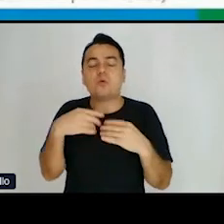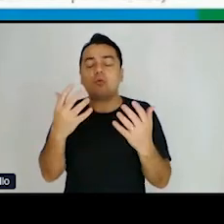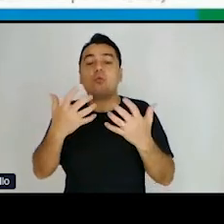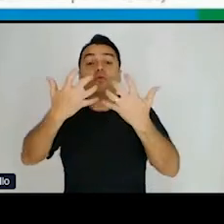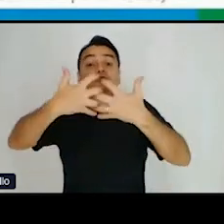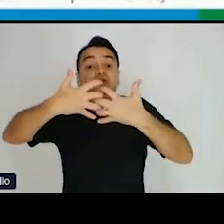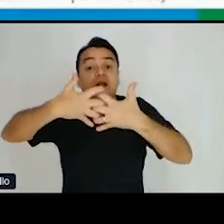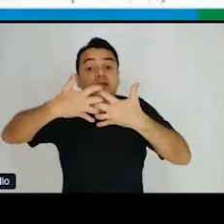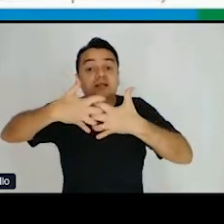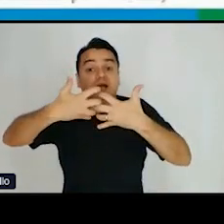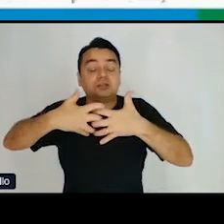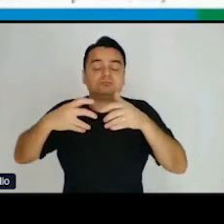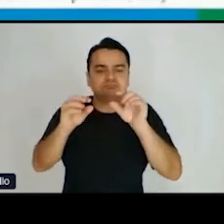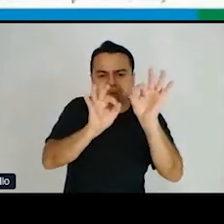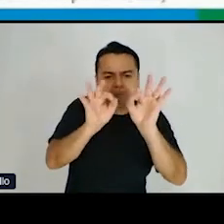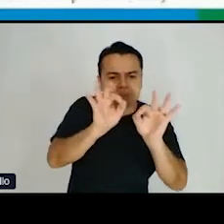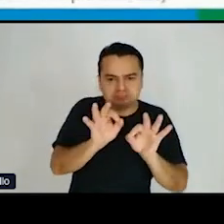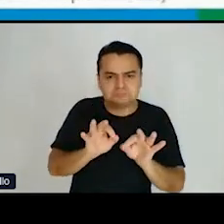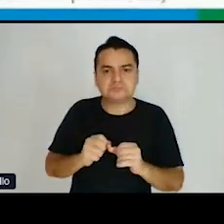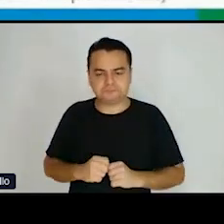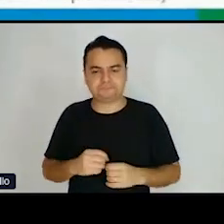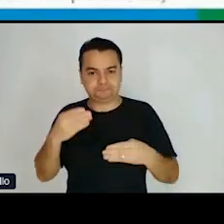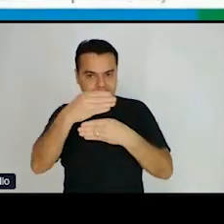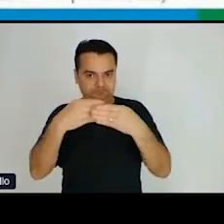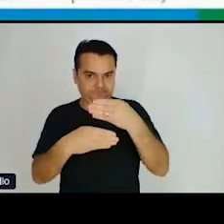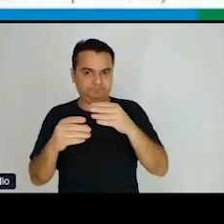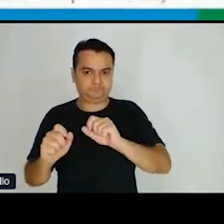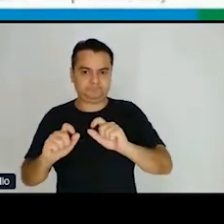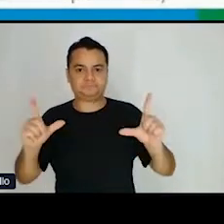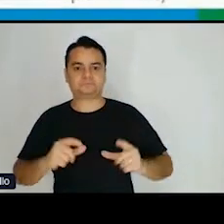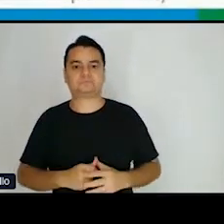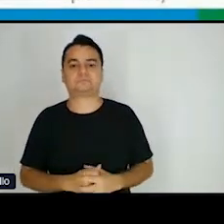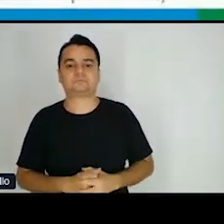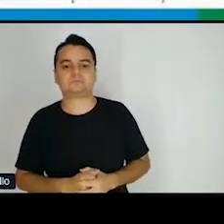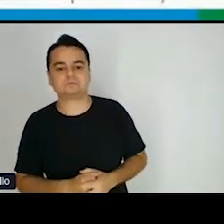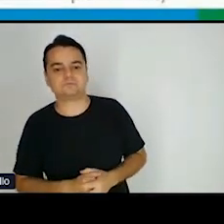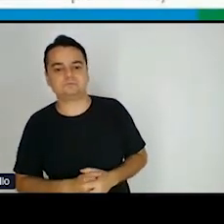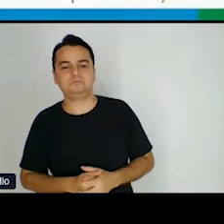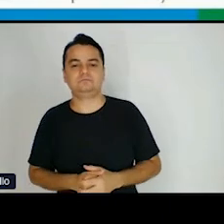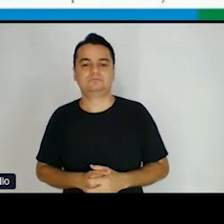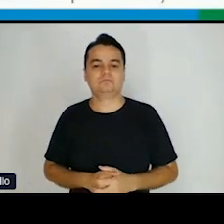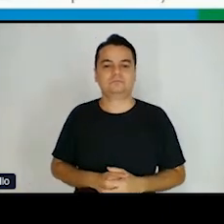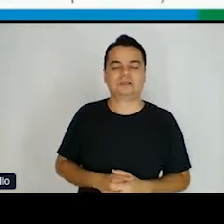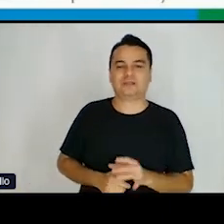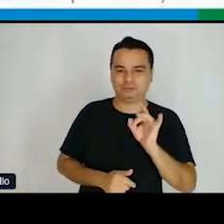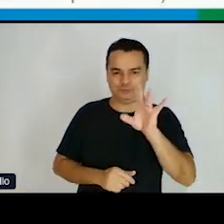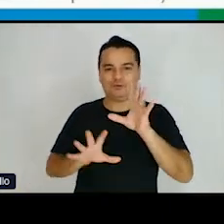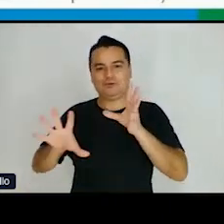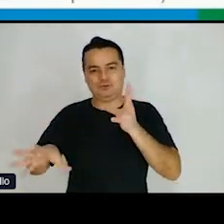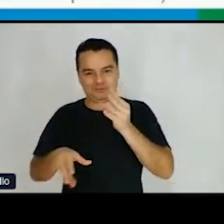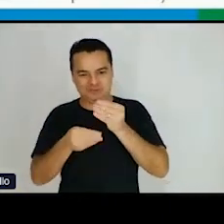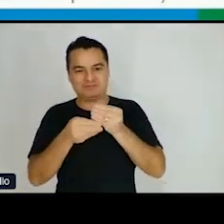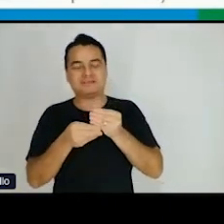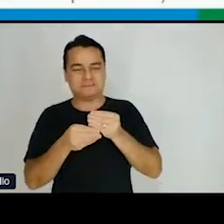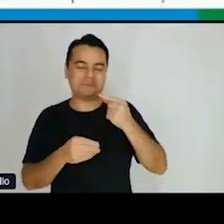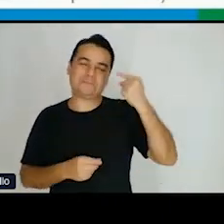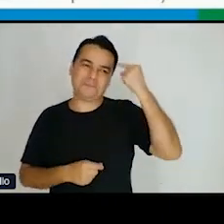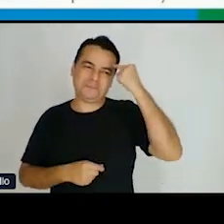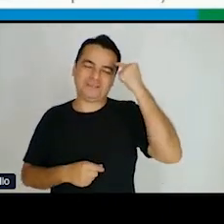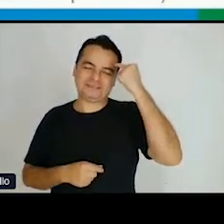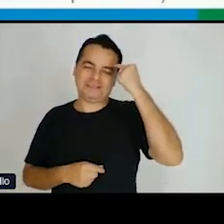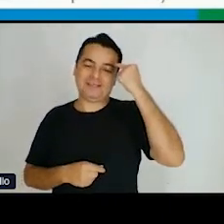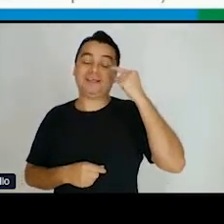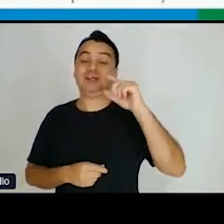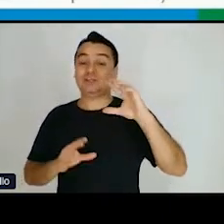aquilo ali vai permitir para ele. Pode passar. E é interessante, só complementando, é interessante a gente pensar